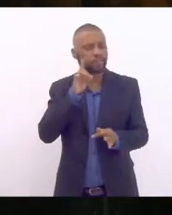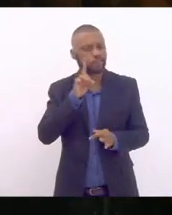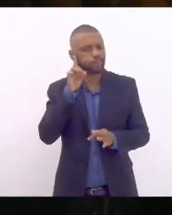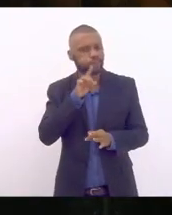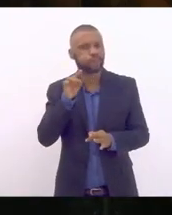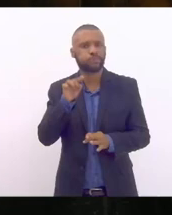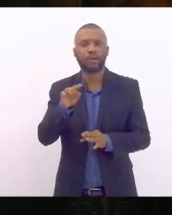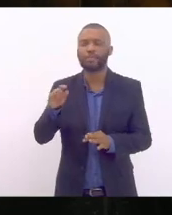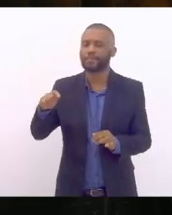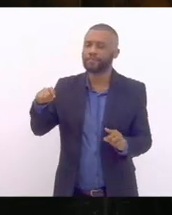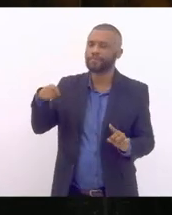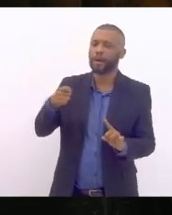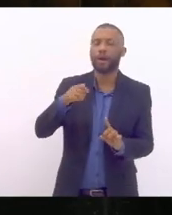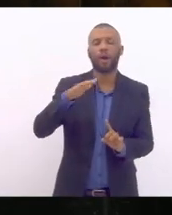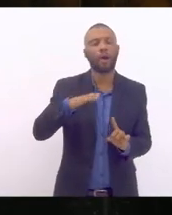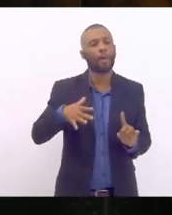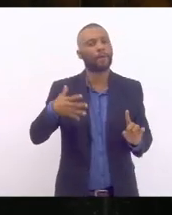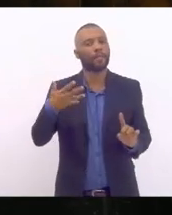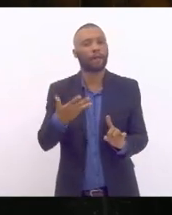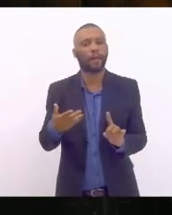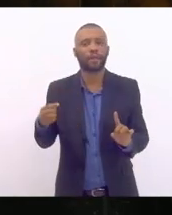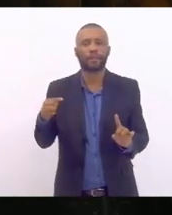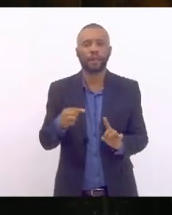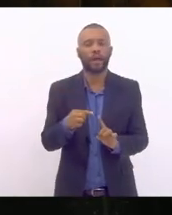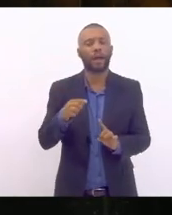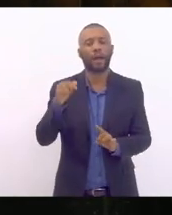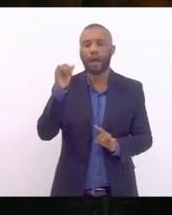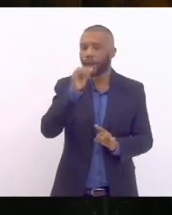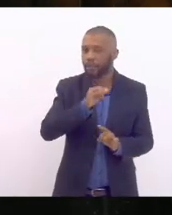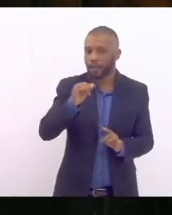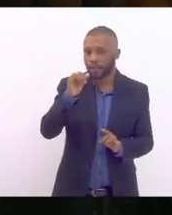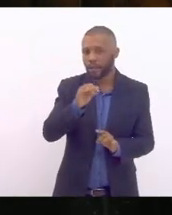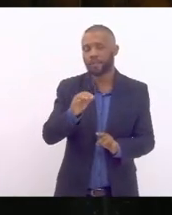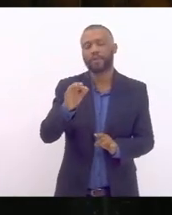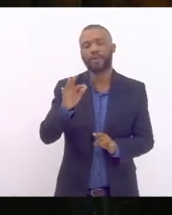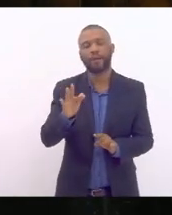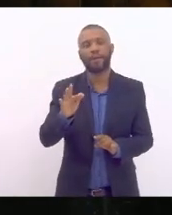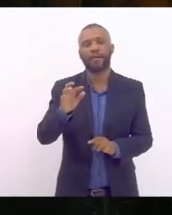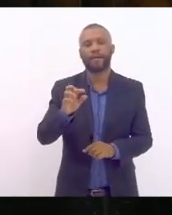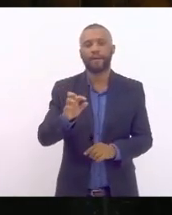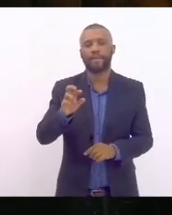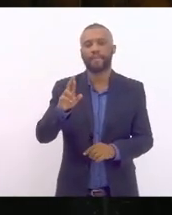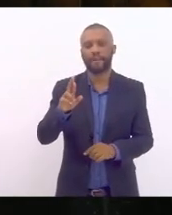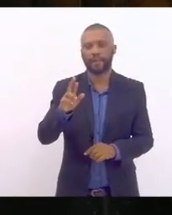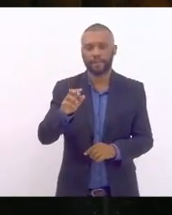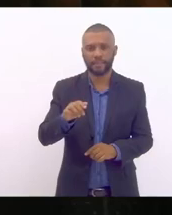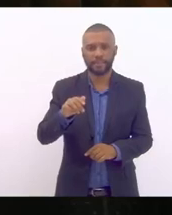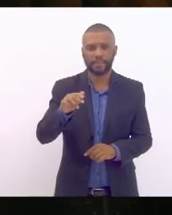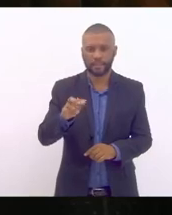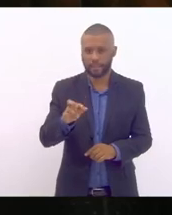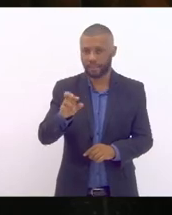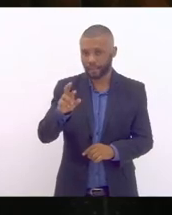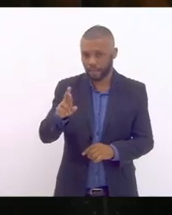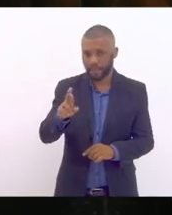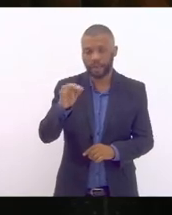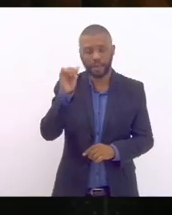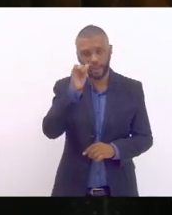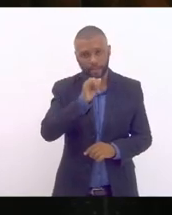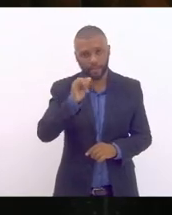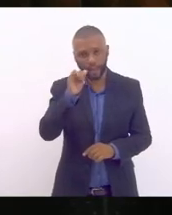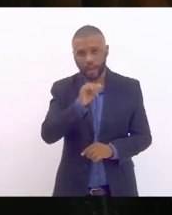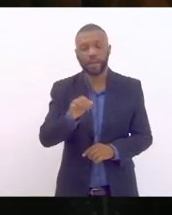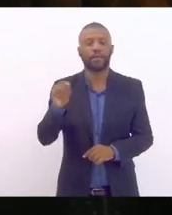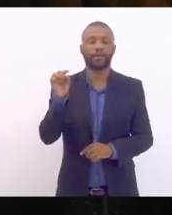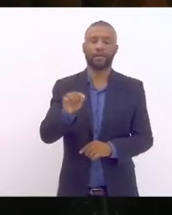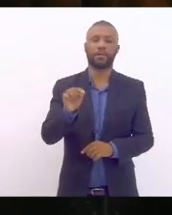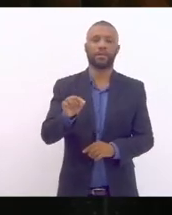foi nomeado em homenagem ao italiano fern físico italiano fern wernher Von